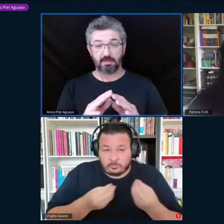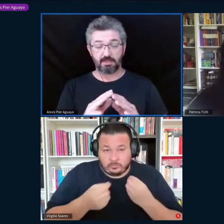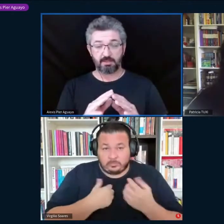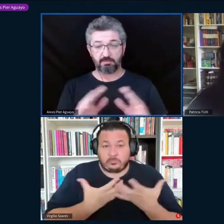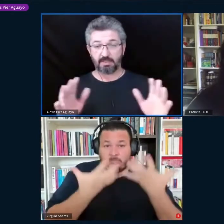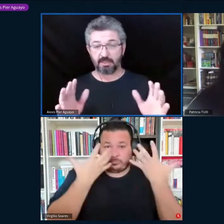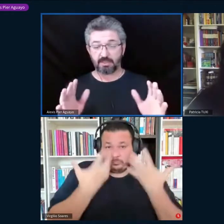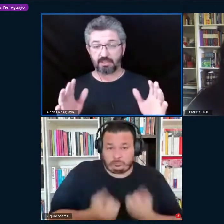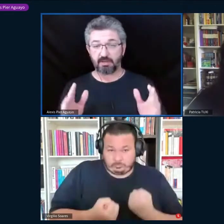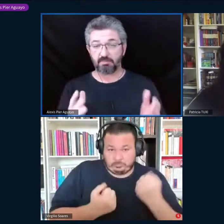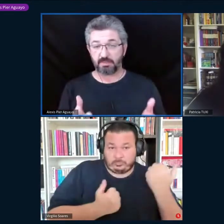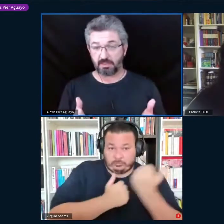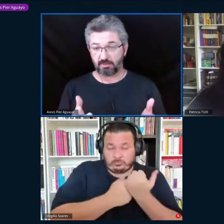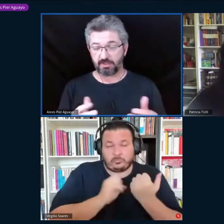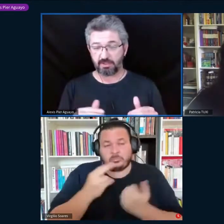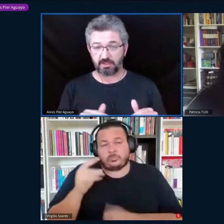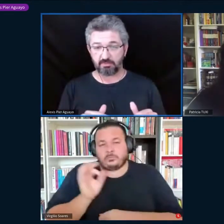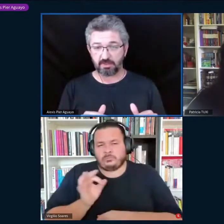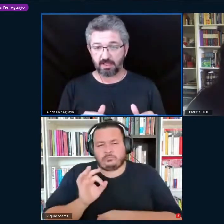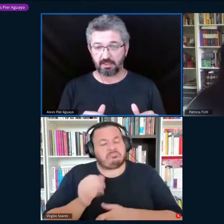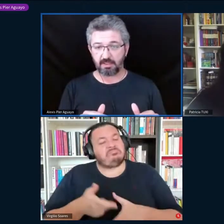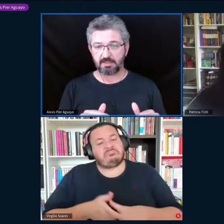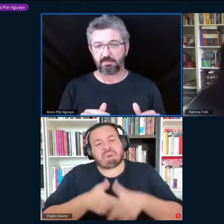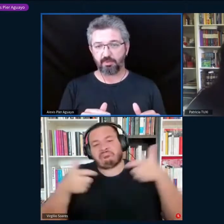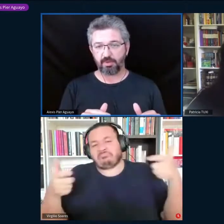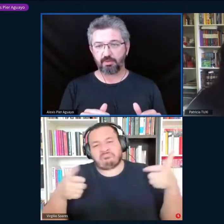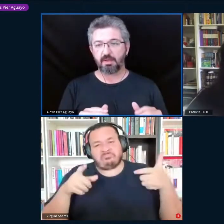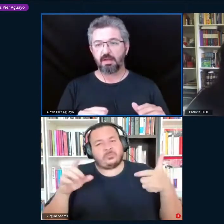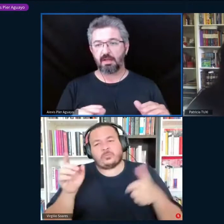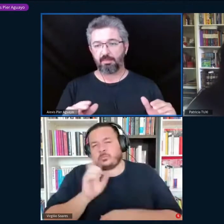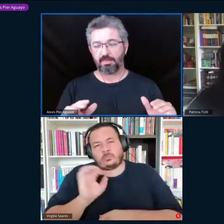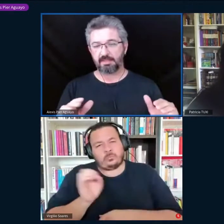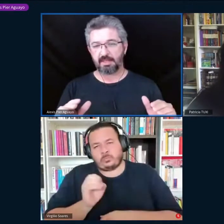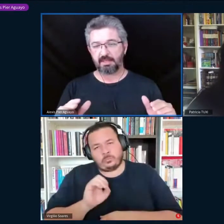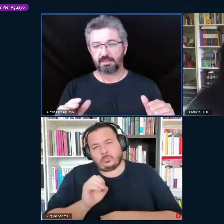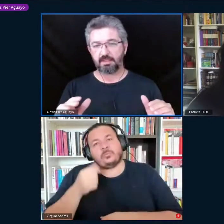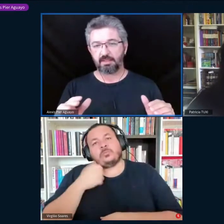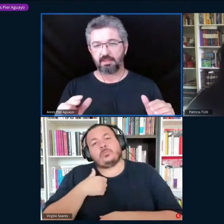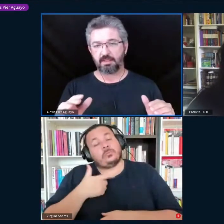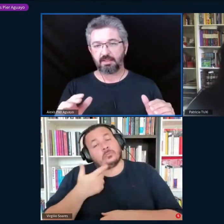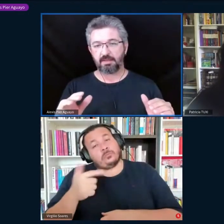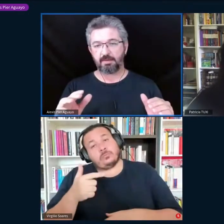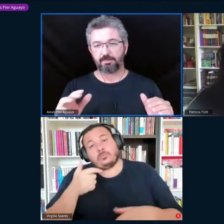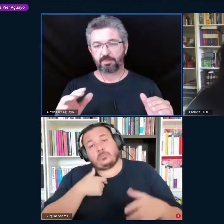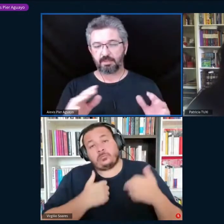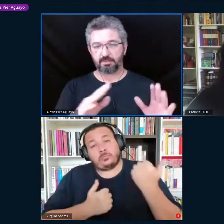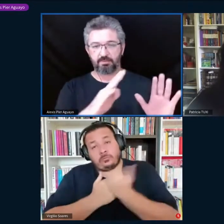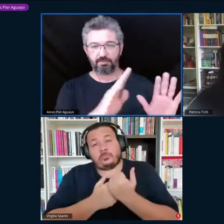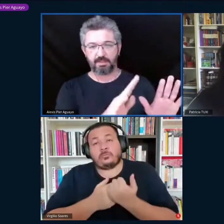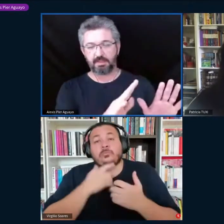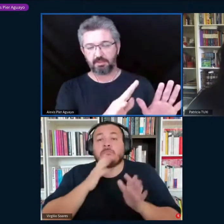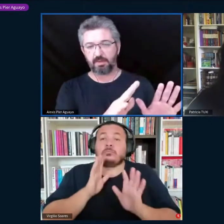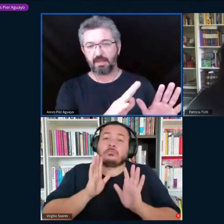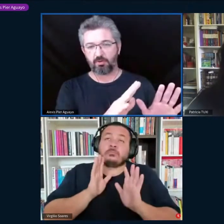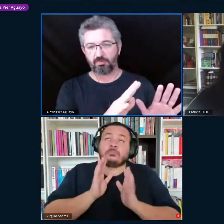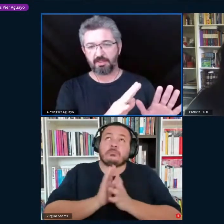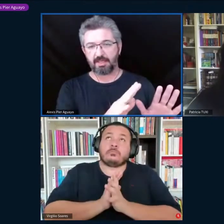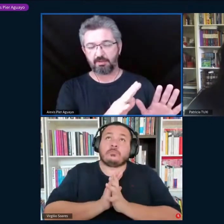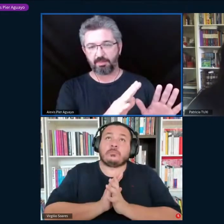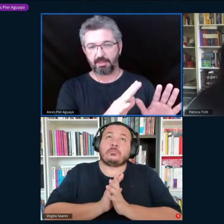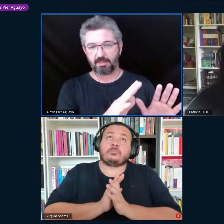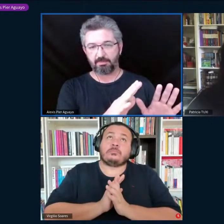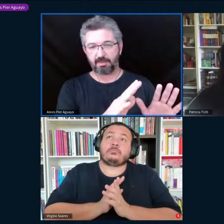não. Mas, de maneira geral, não, a gente não tem esse apoio, apesar de que... Enfim, isso